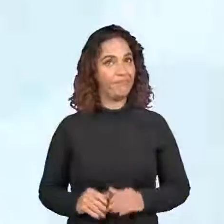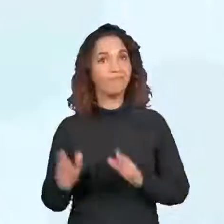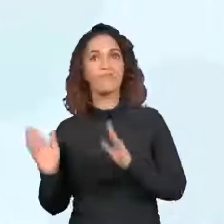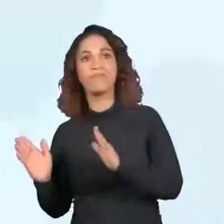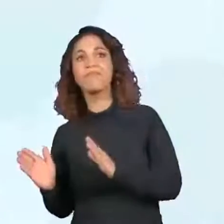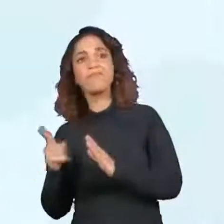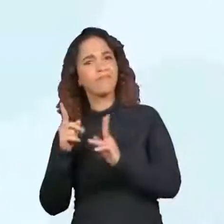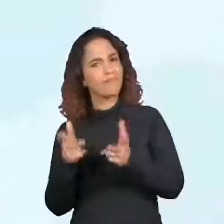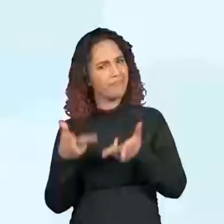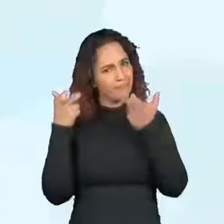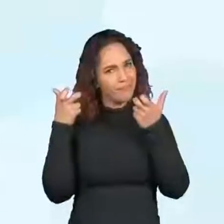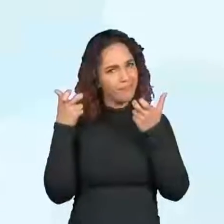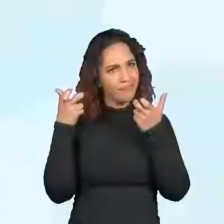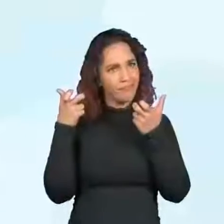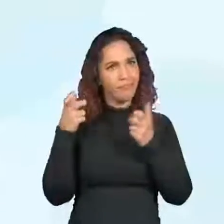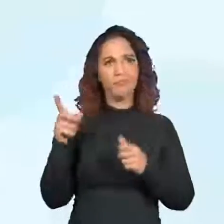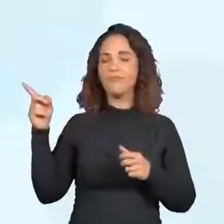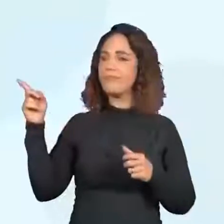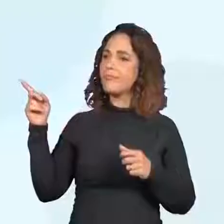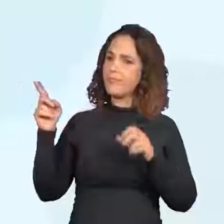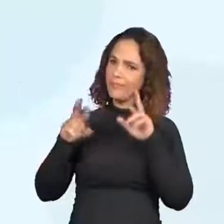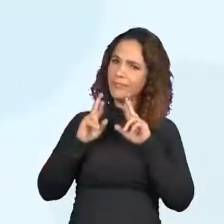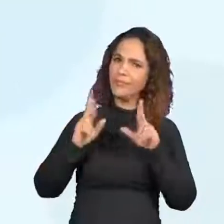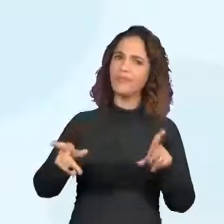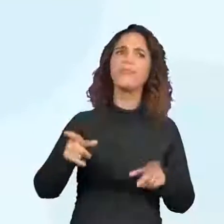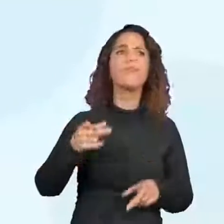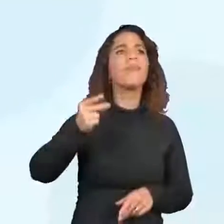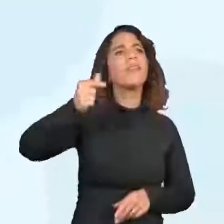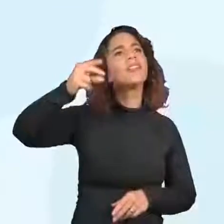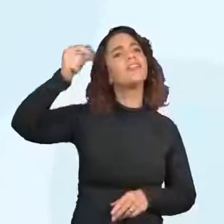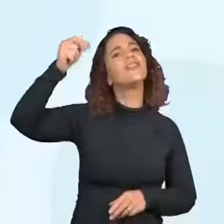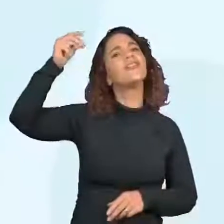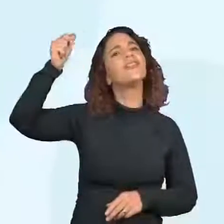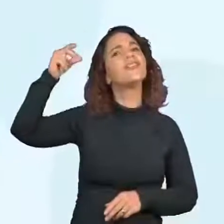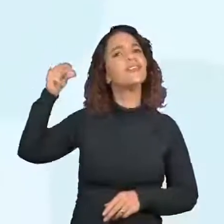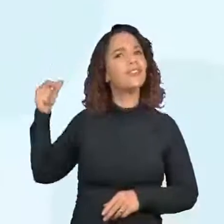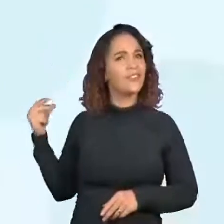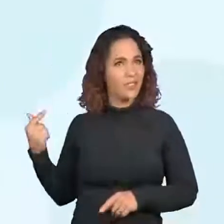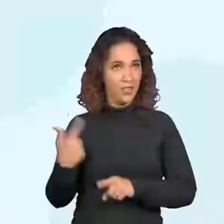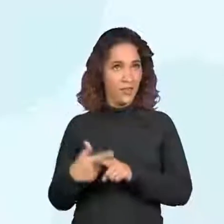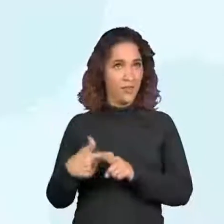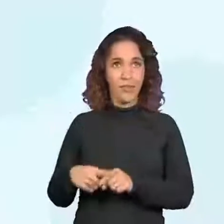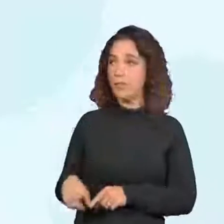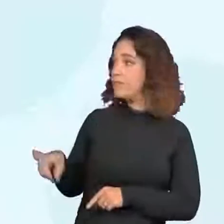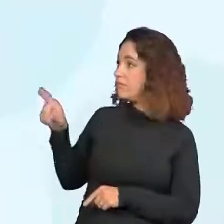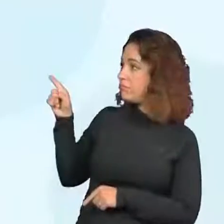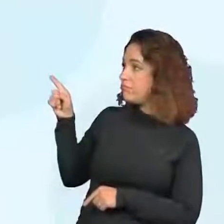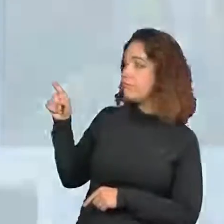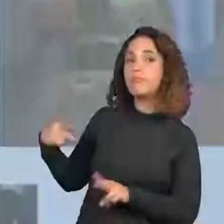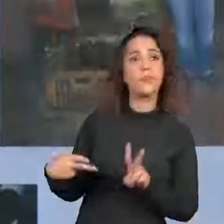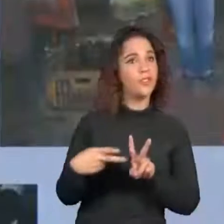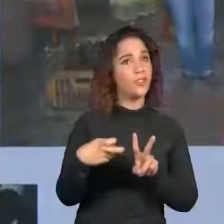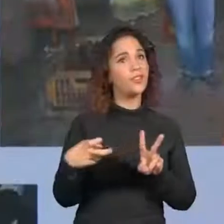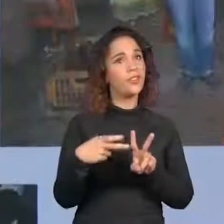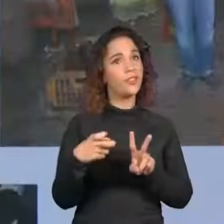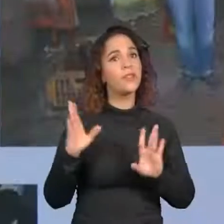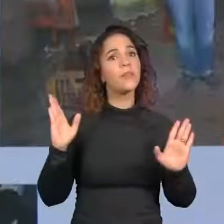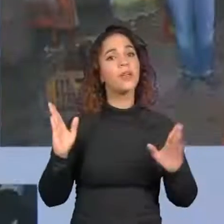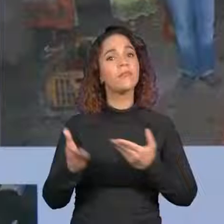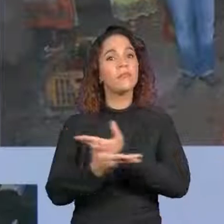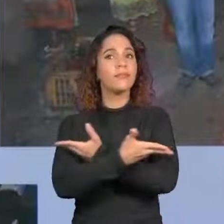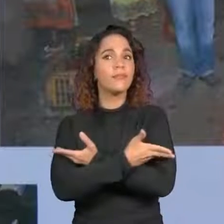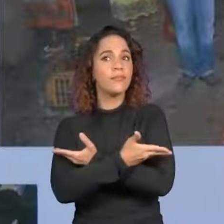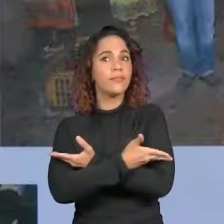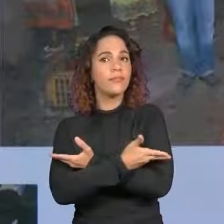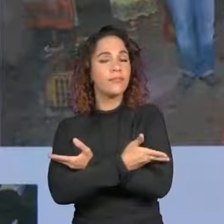Percebam que é bem diferente de estereótipos que nós víamos antigamente, porque esse nosso amigo está com uma camiseta